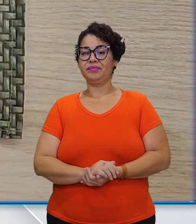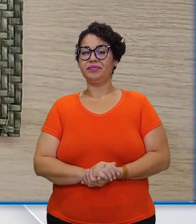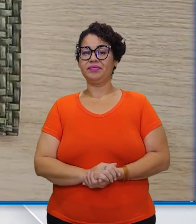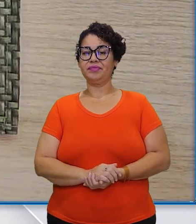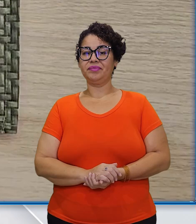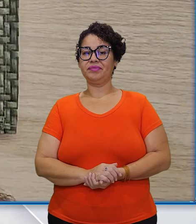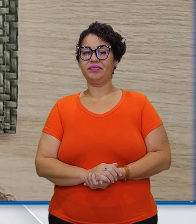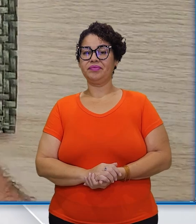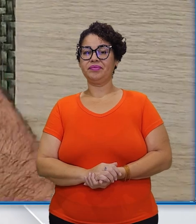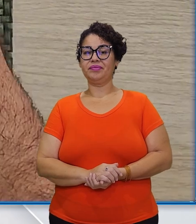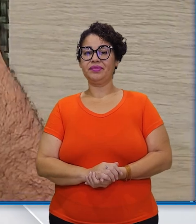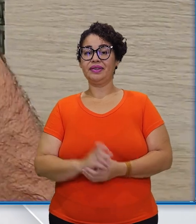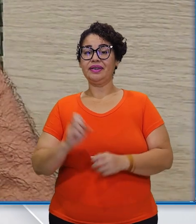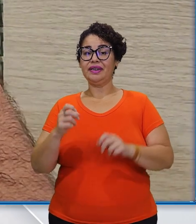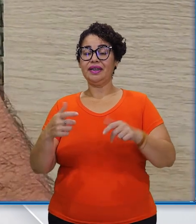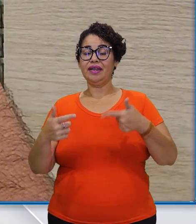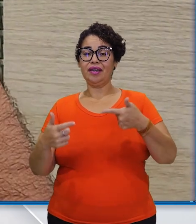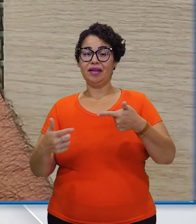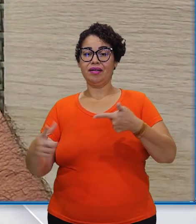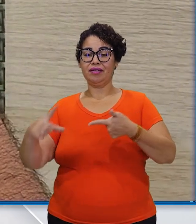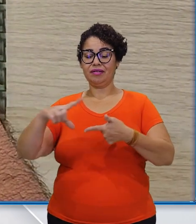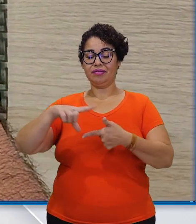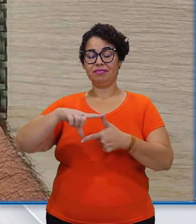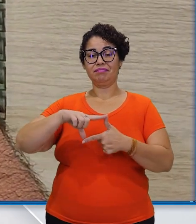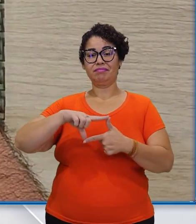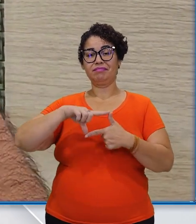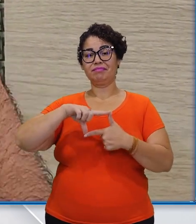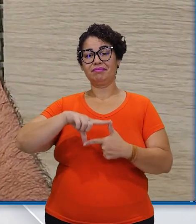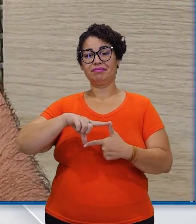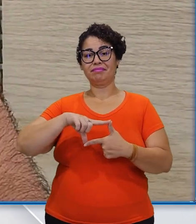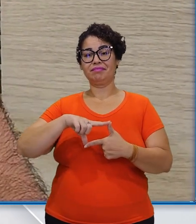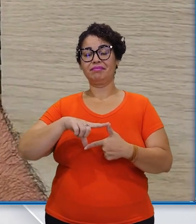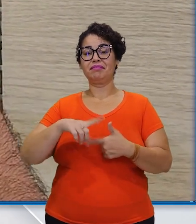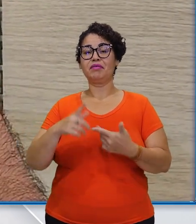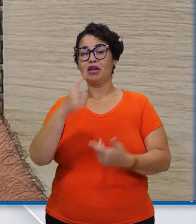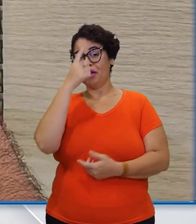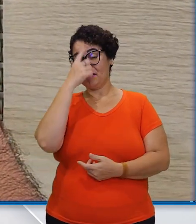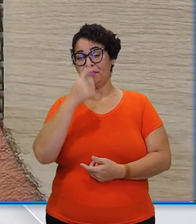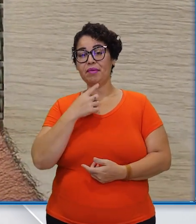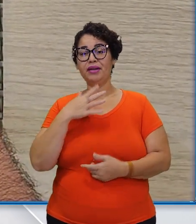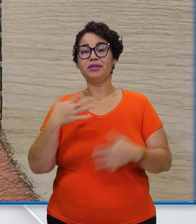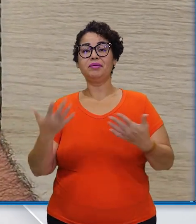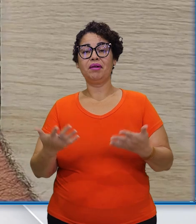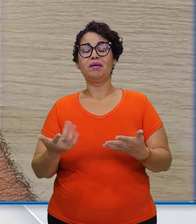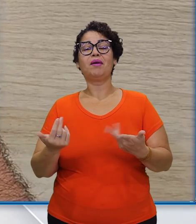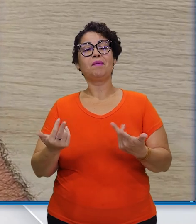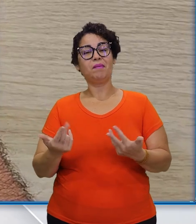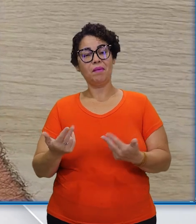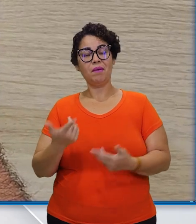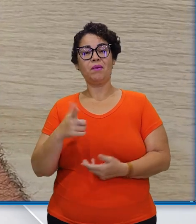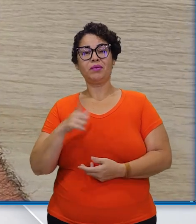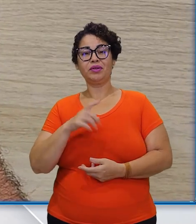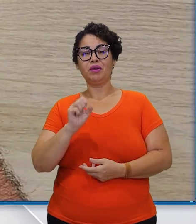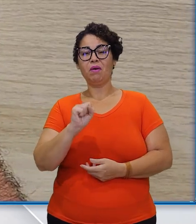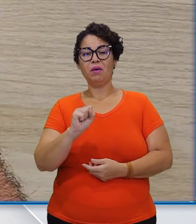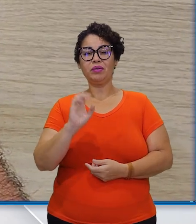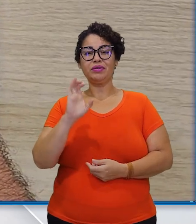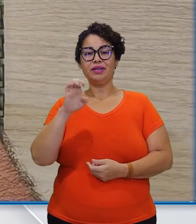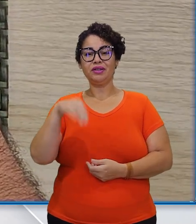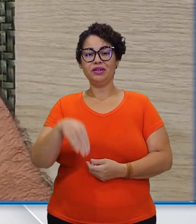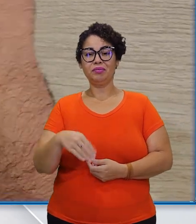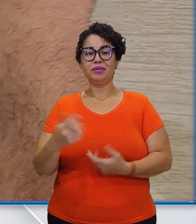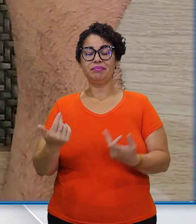primeiro. E se eu colocar ele assim, ó, que figura que eu formei? Eu formei aquele paralelogramo de 8